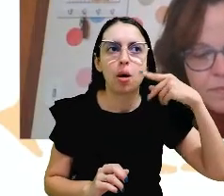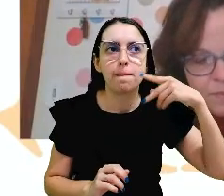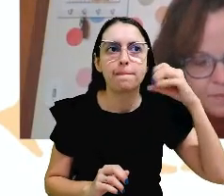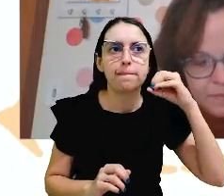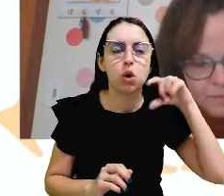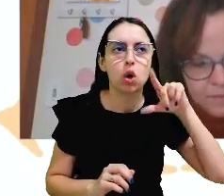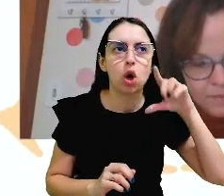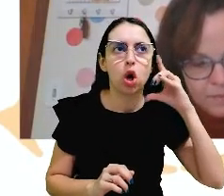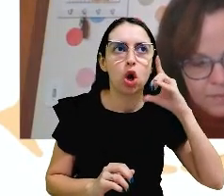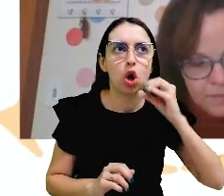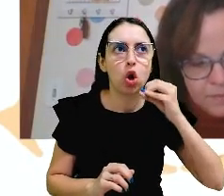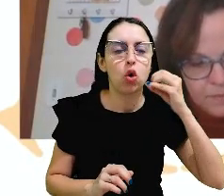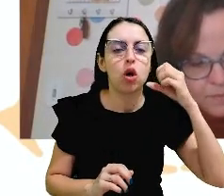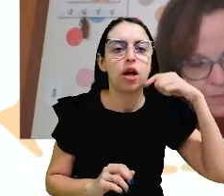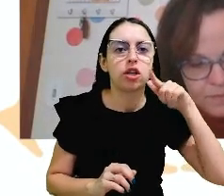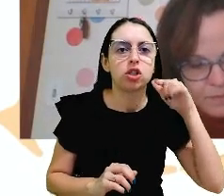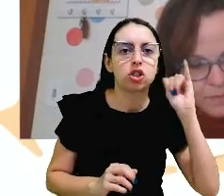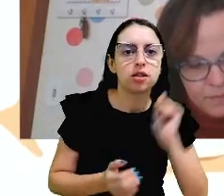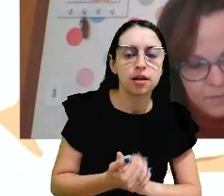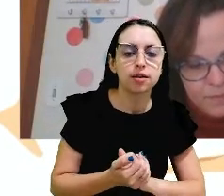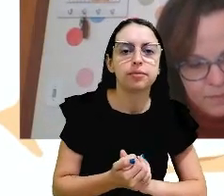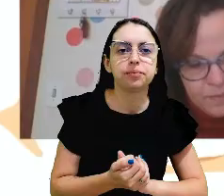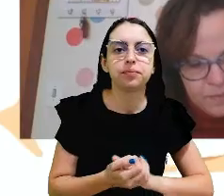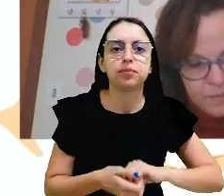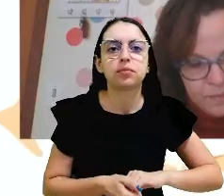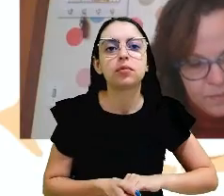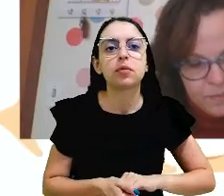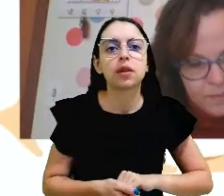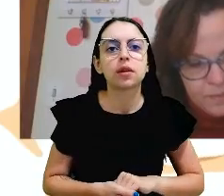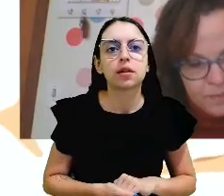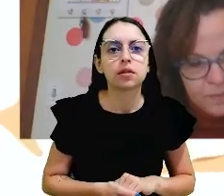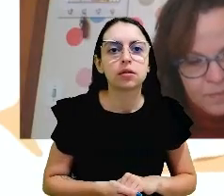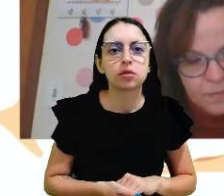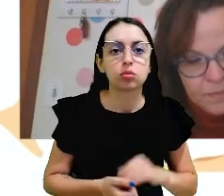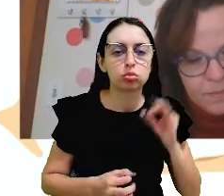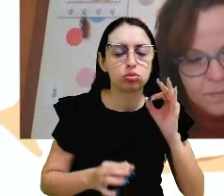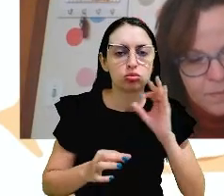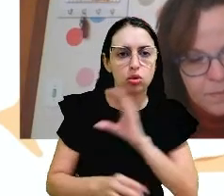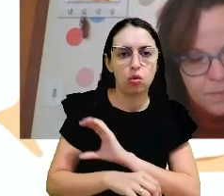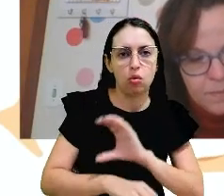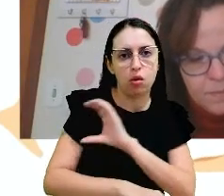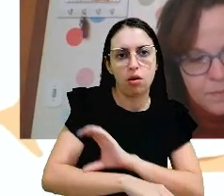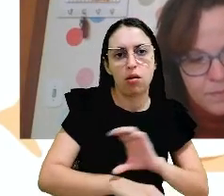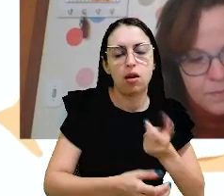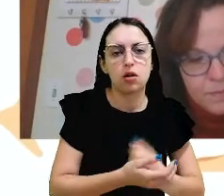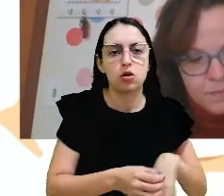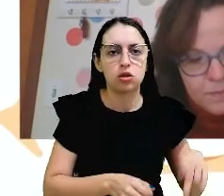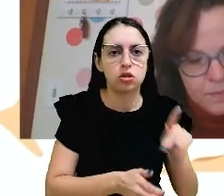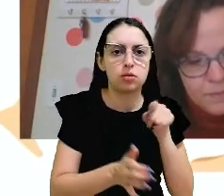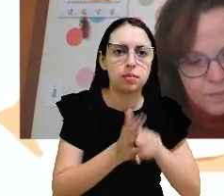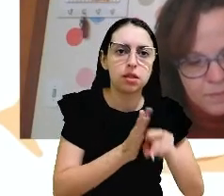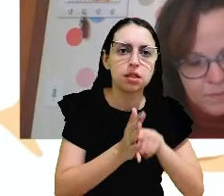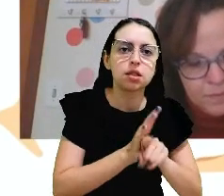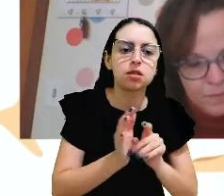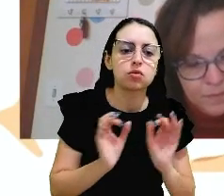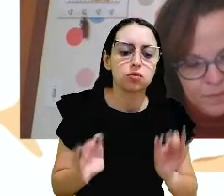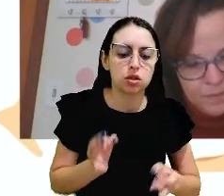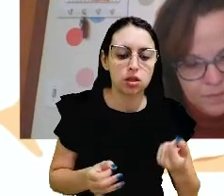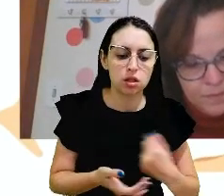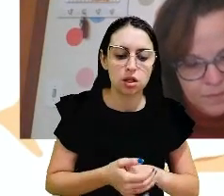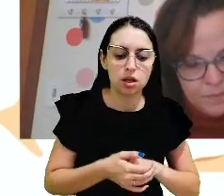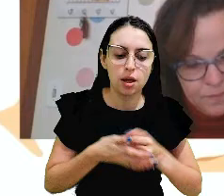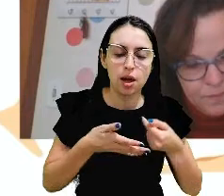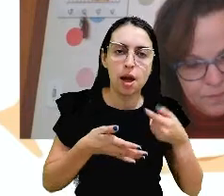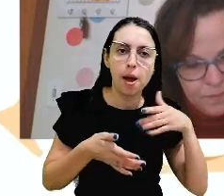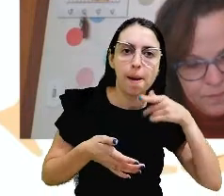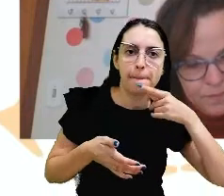é docente, no Departamento de Antropologia e Museologia. É coordenadora da pesquisa Saberes e Práticas das Parteiras Tradicionais